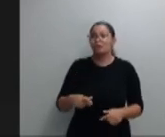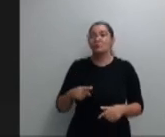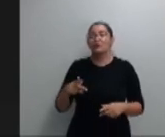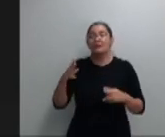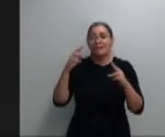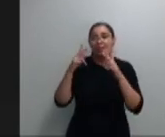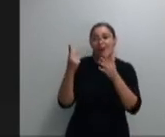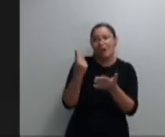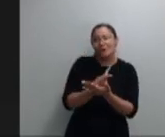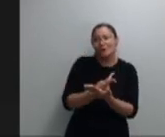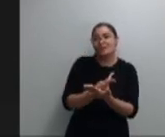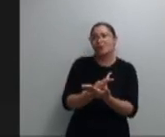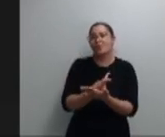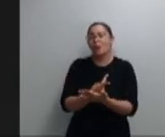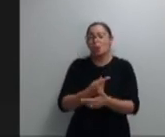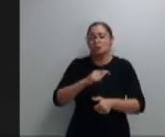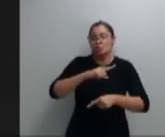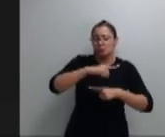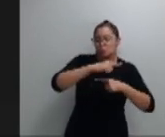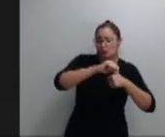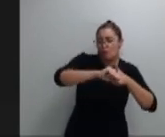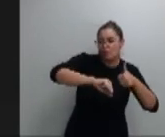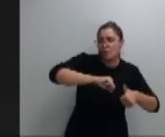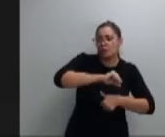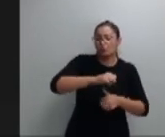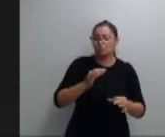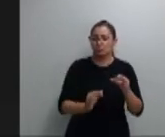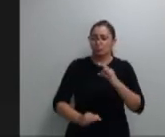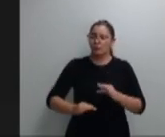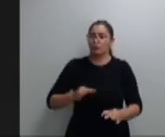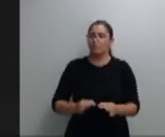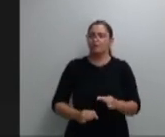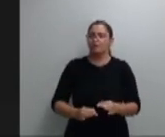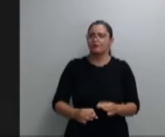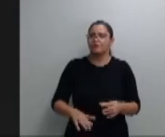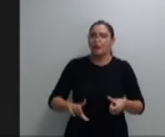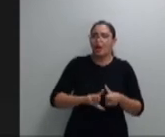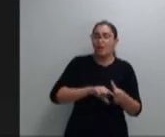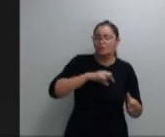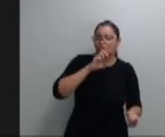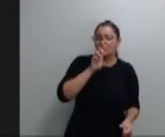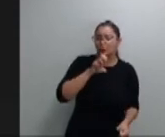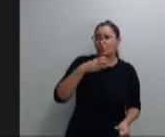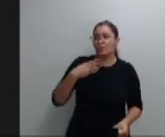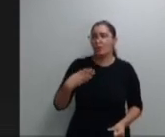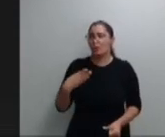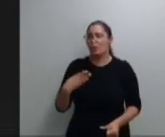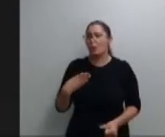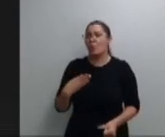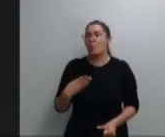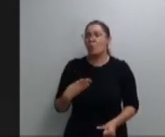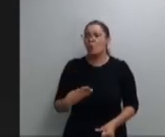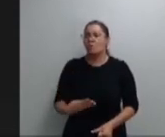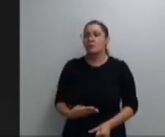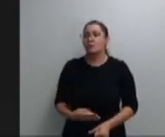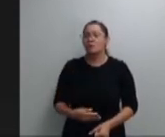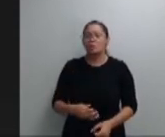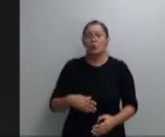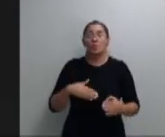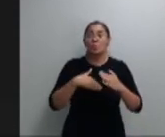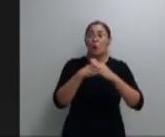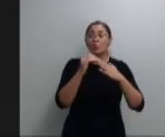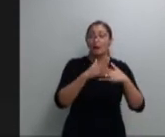objeto da controvérsia em julgamento artigo 54 os atos sob qualquer forma